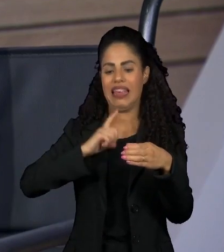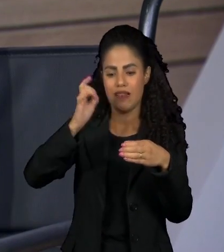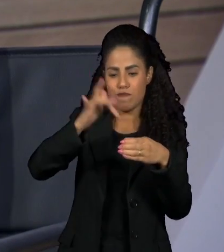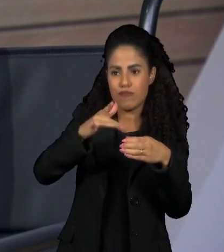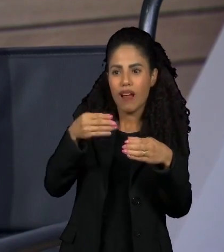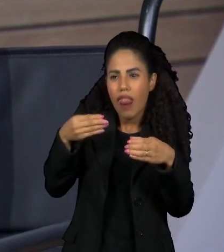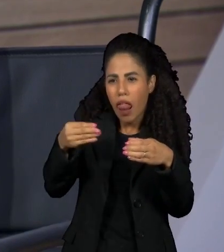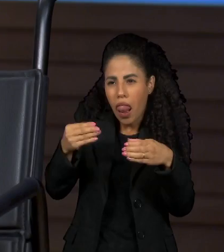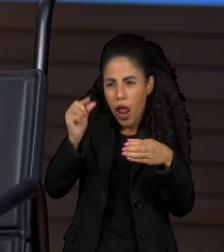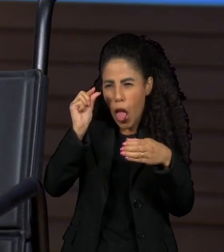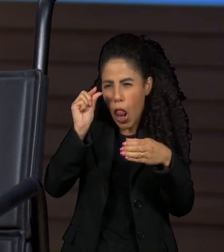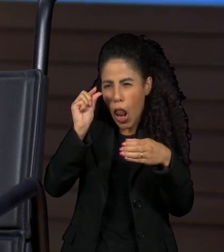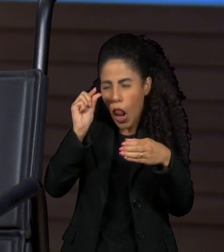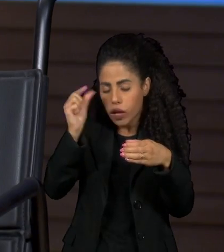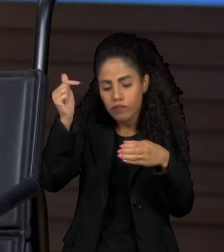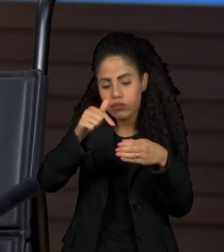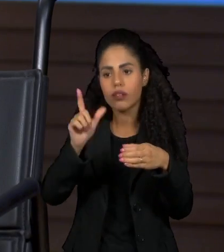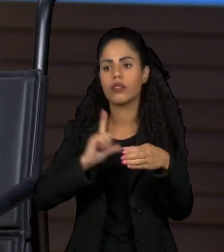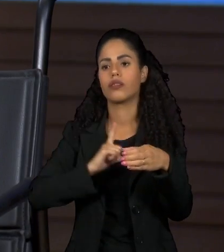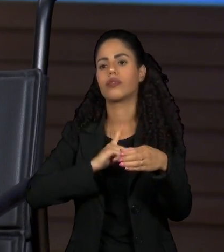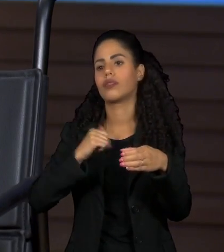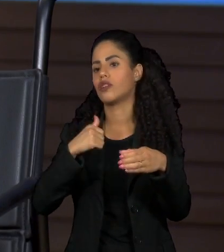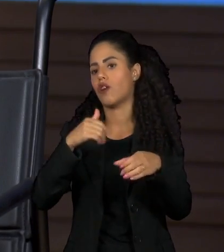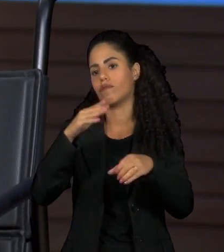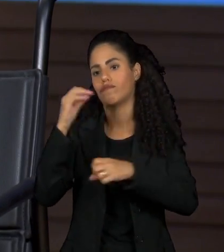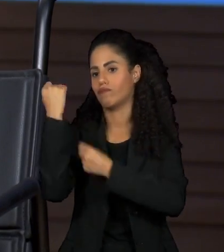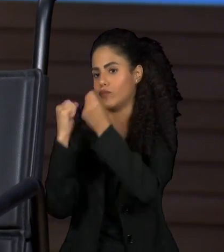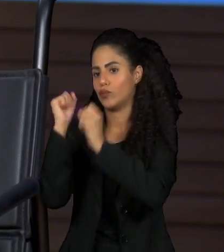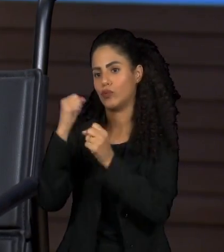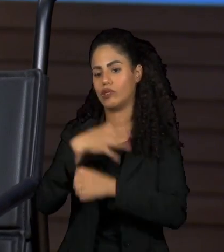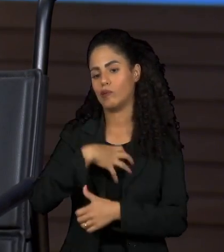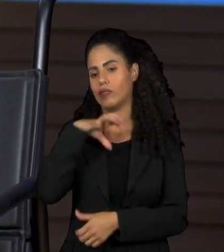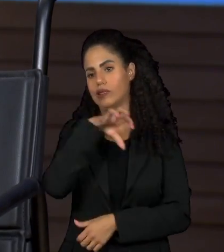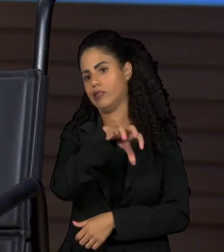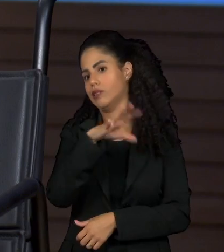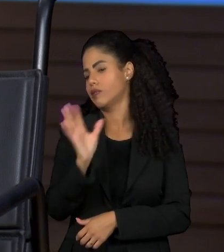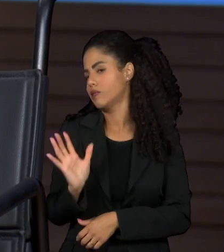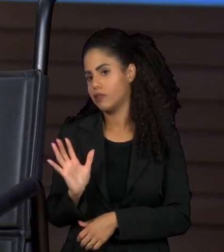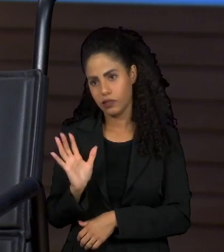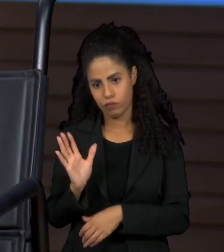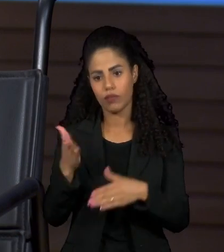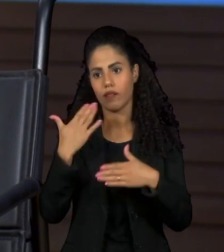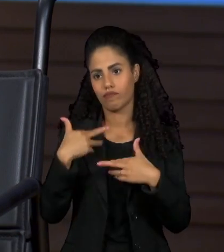de primário, né? Ou seja, que ele já foi produzido dessa forma para ter essas